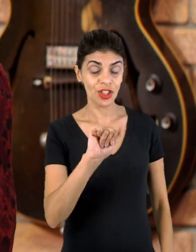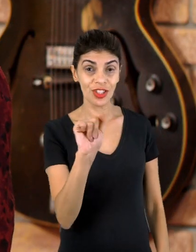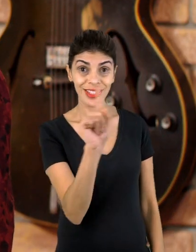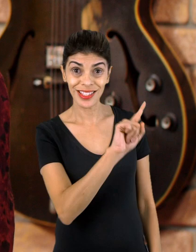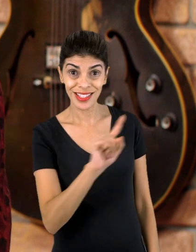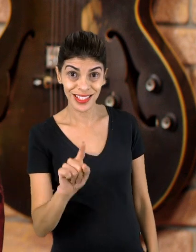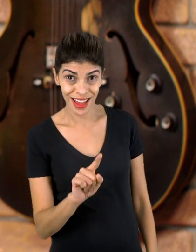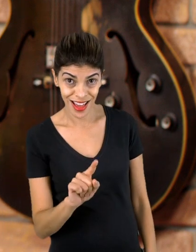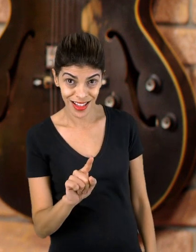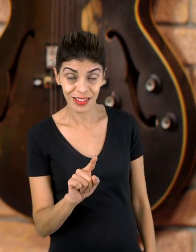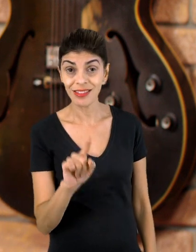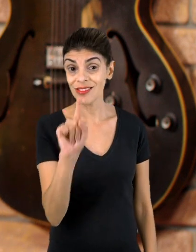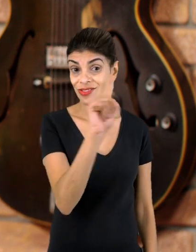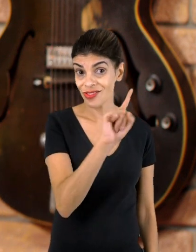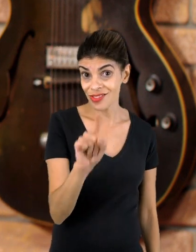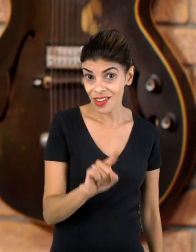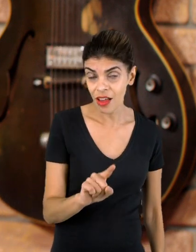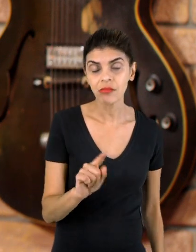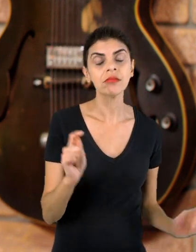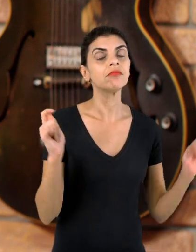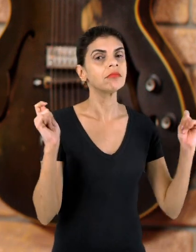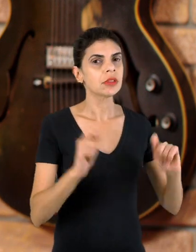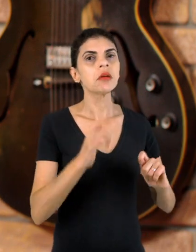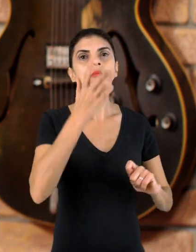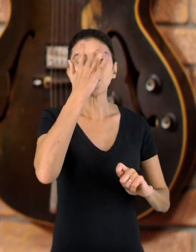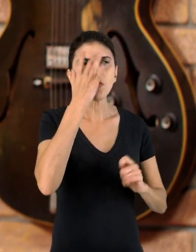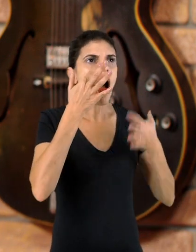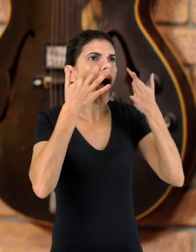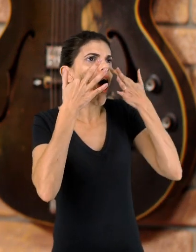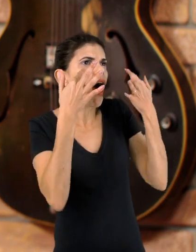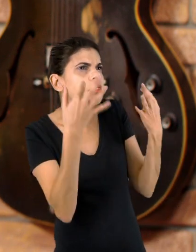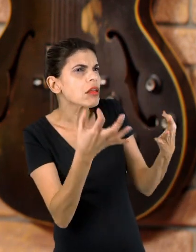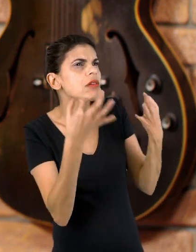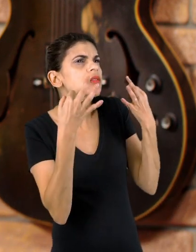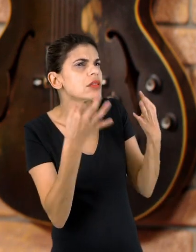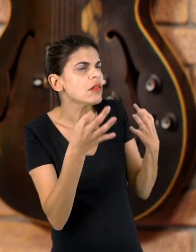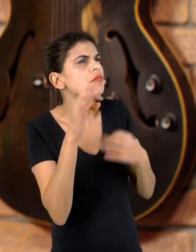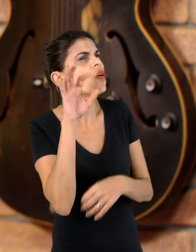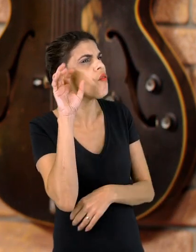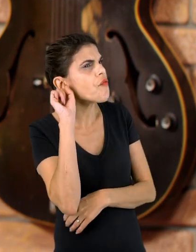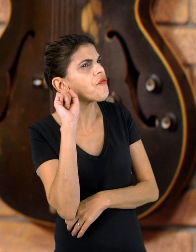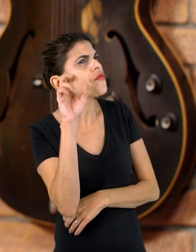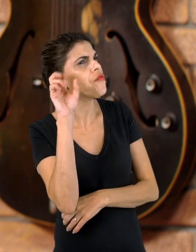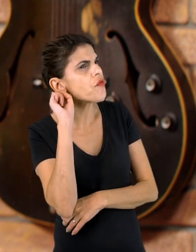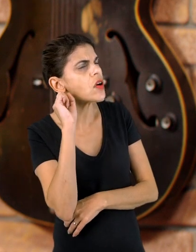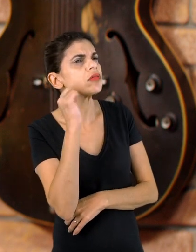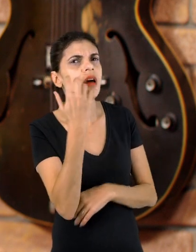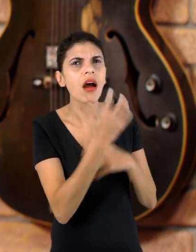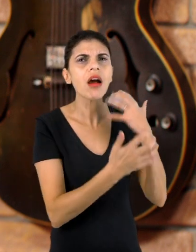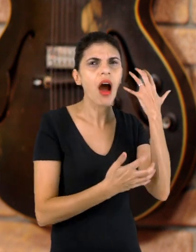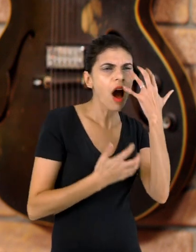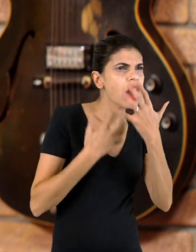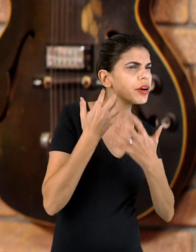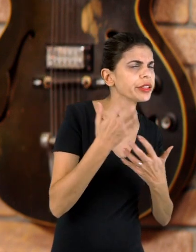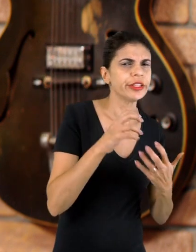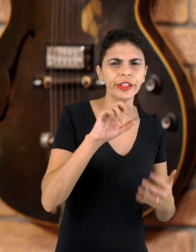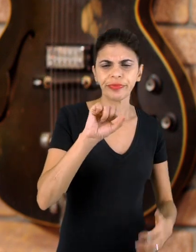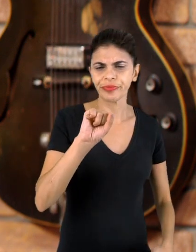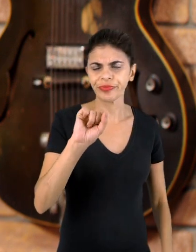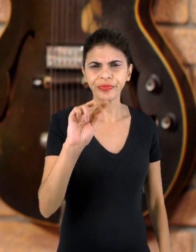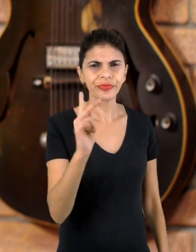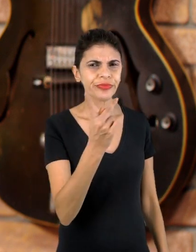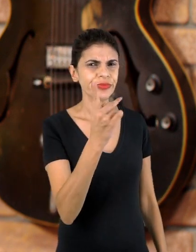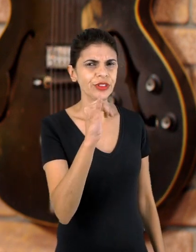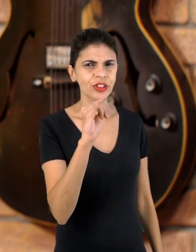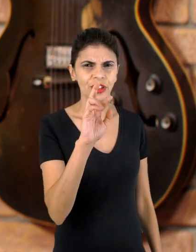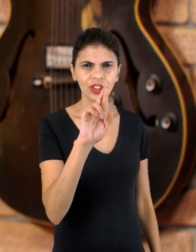Z do standard jazz, que tinha gente atenta, escutando, ressuscitando. Shirley Horn. Quem é